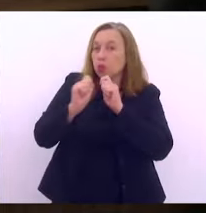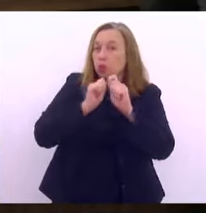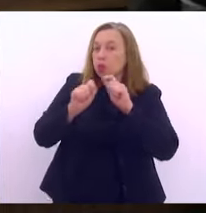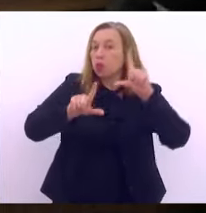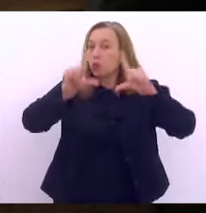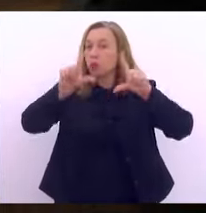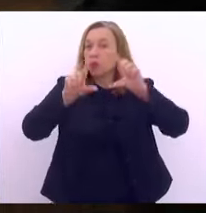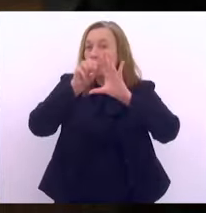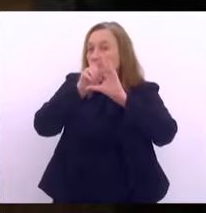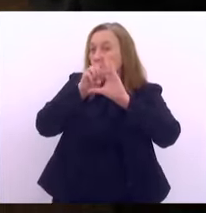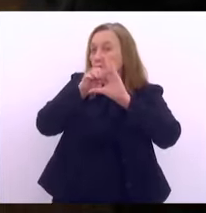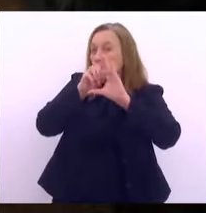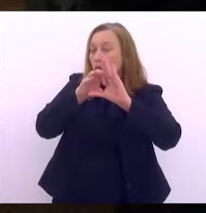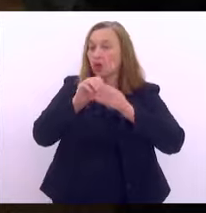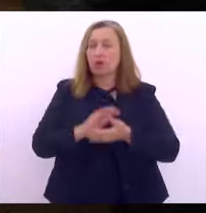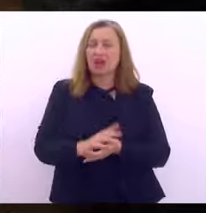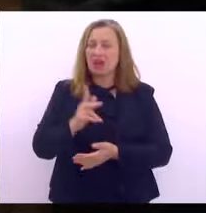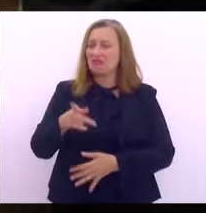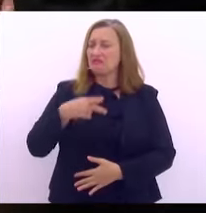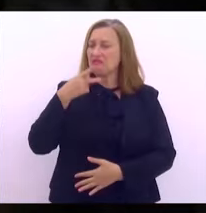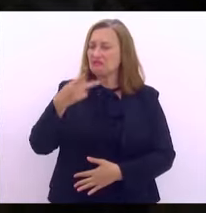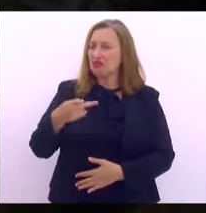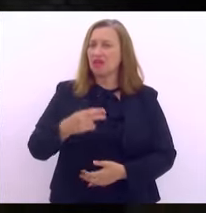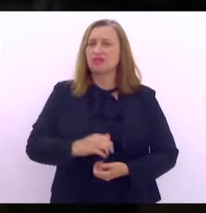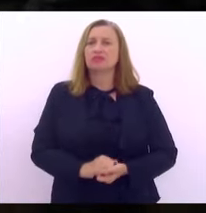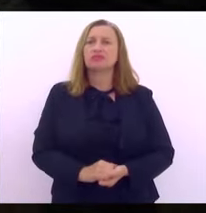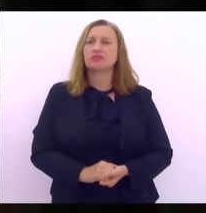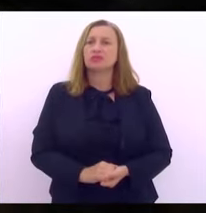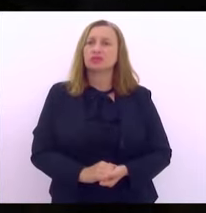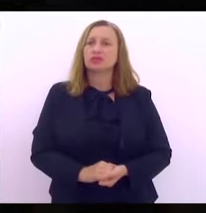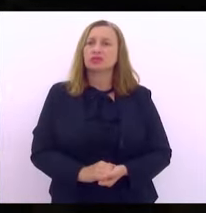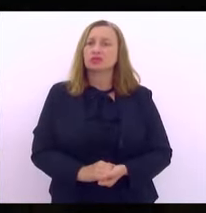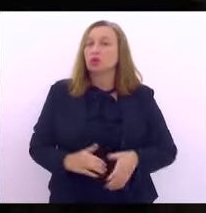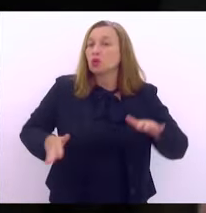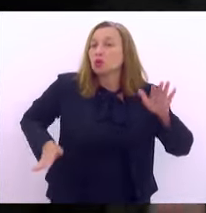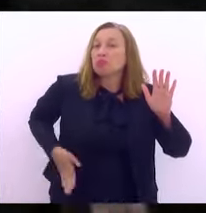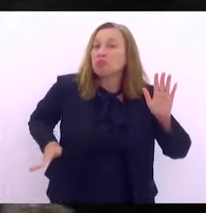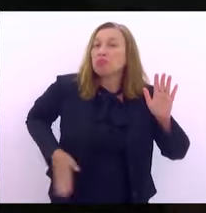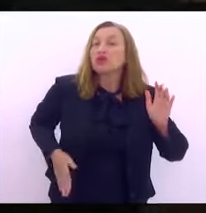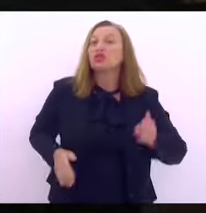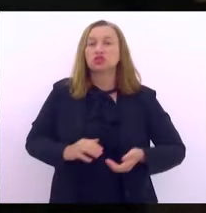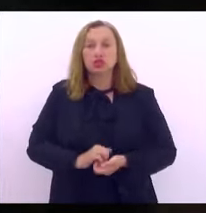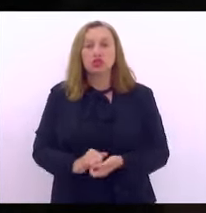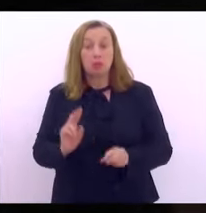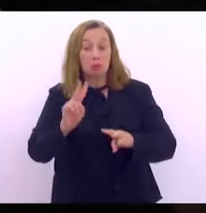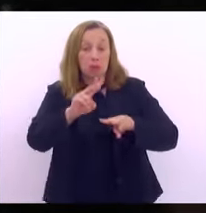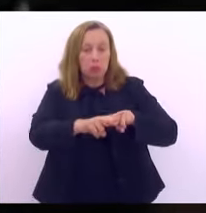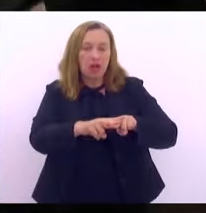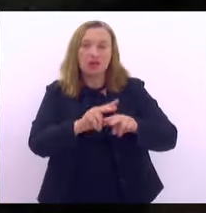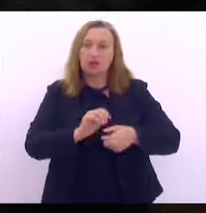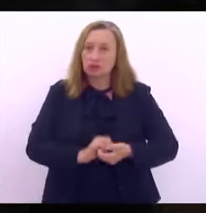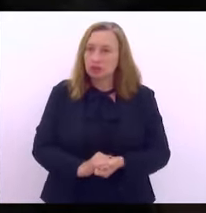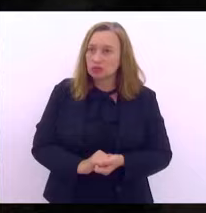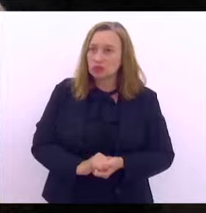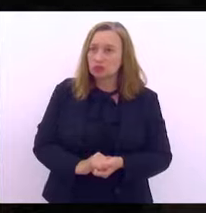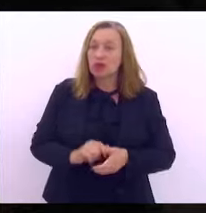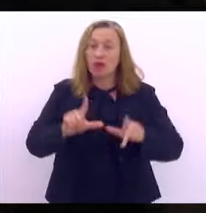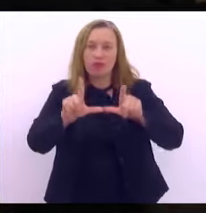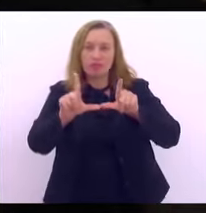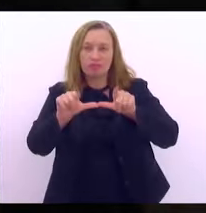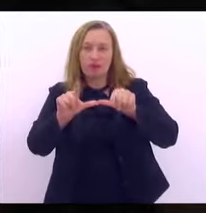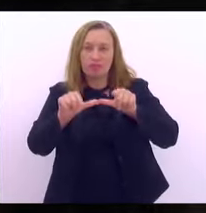Globo, ela afirma que os bandidos presos em Bangu